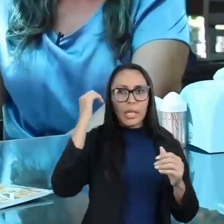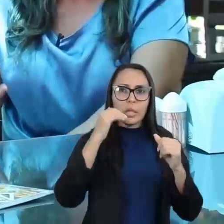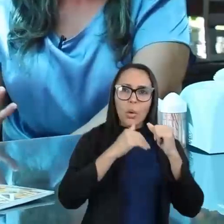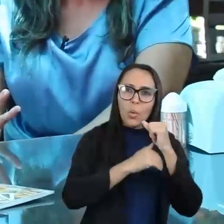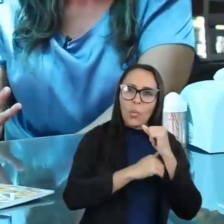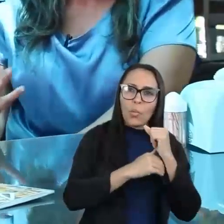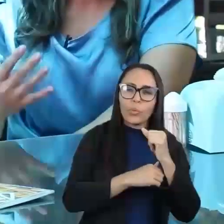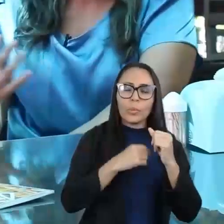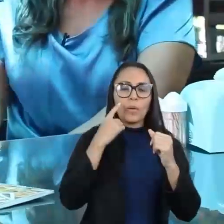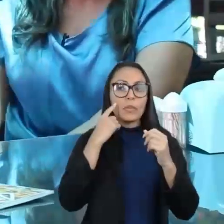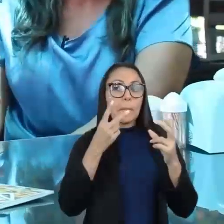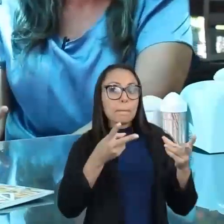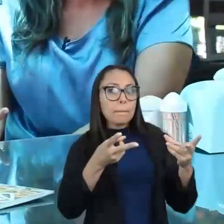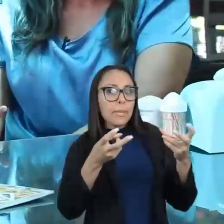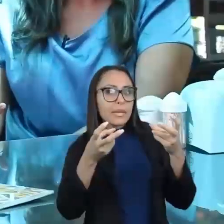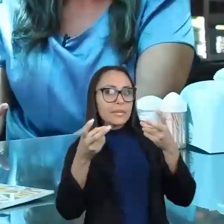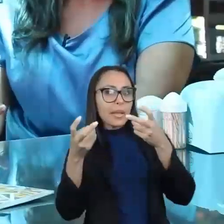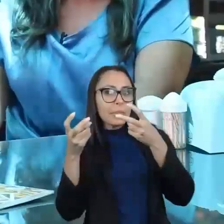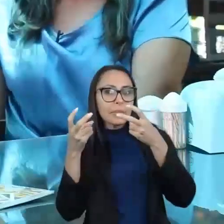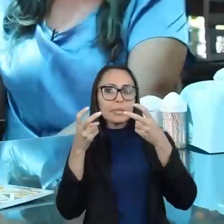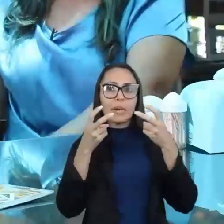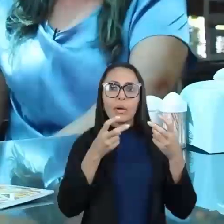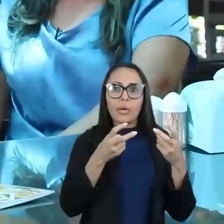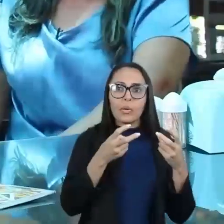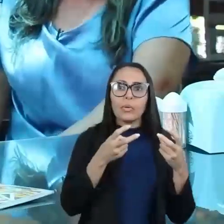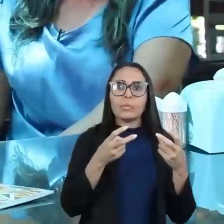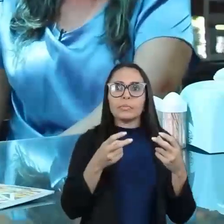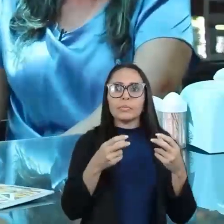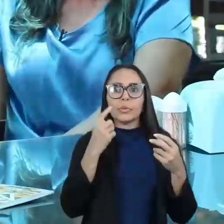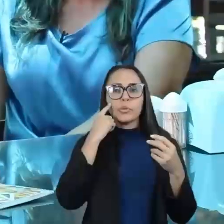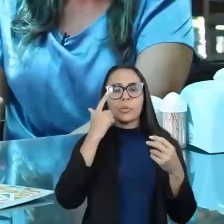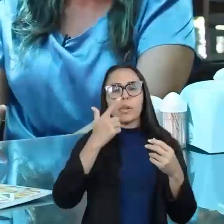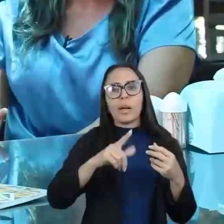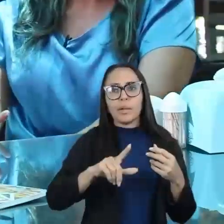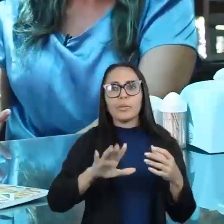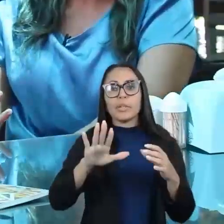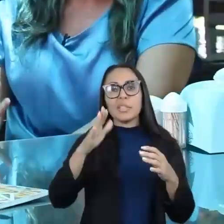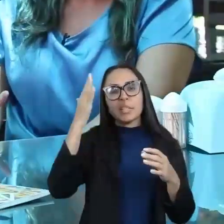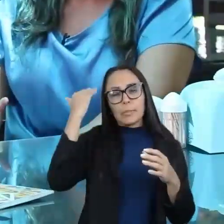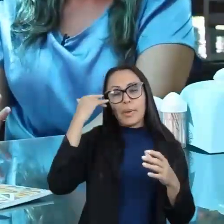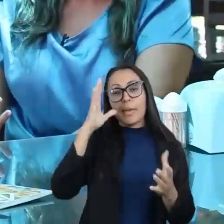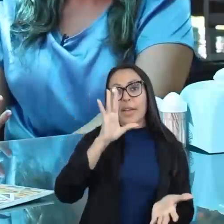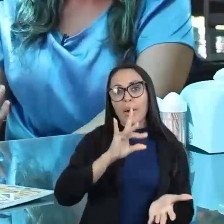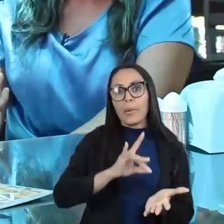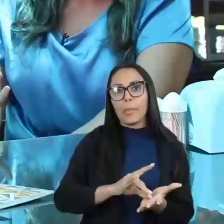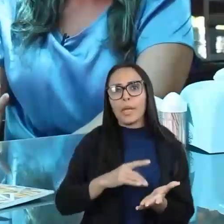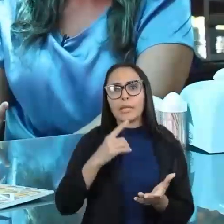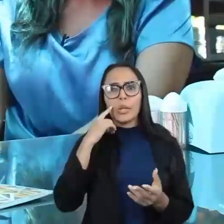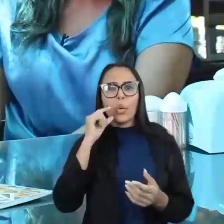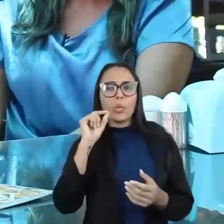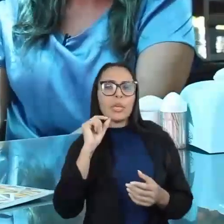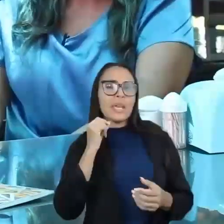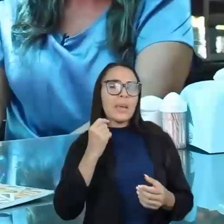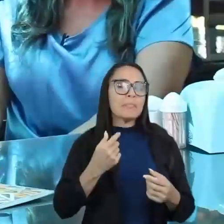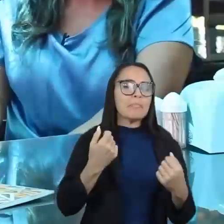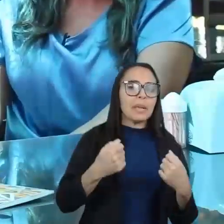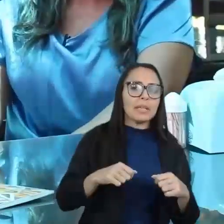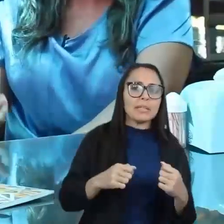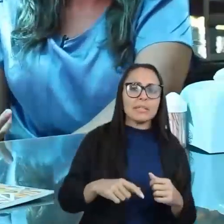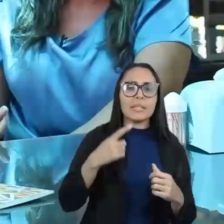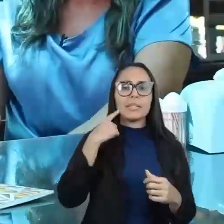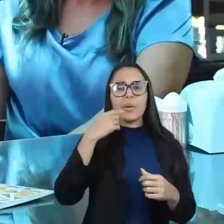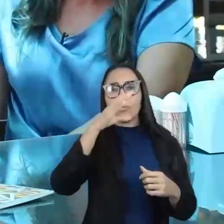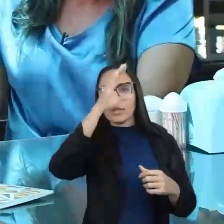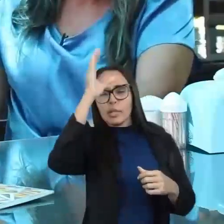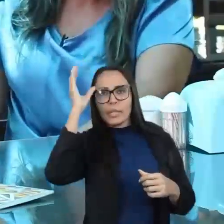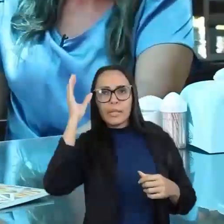essa percepção do outro lado, né? Saber realmente das necessidades, das angústias do cliente, o que ele acha que